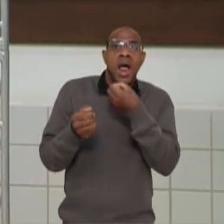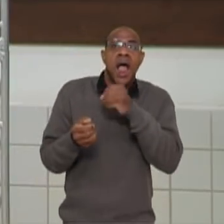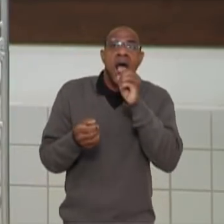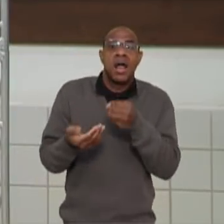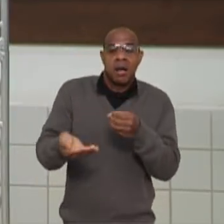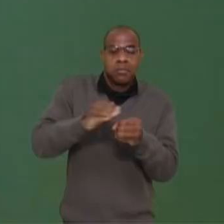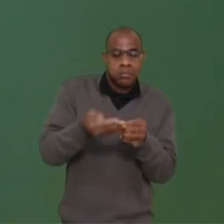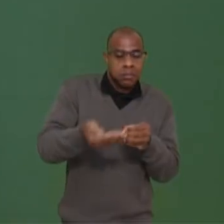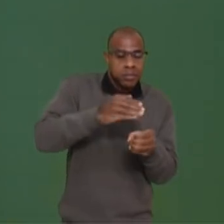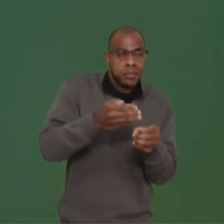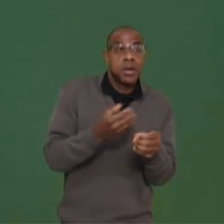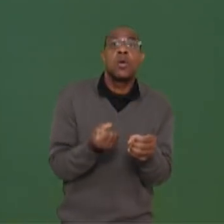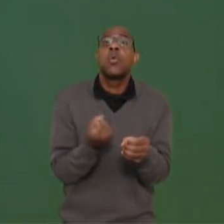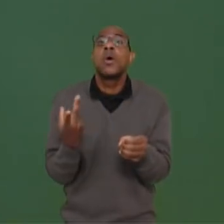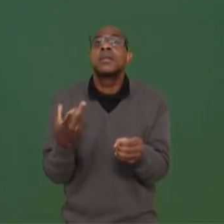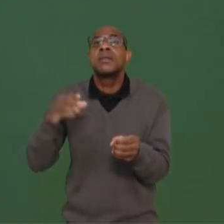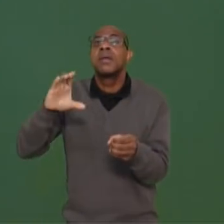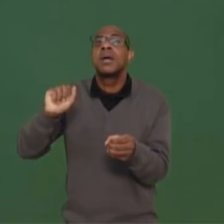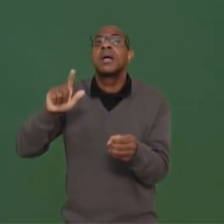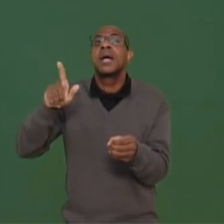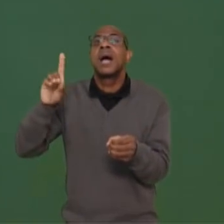E quantas opções de calda?